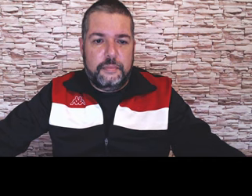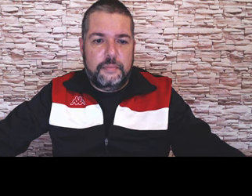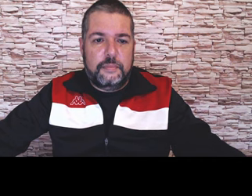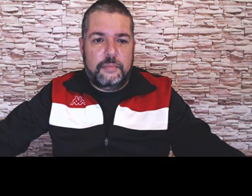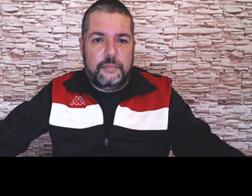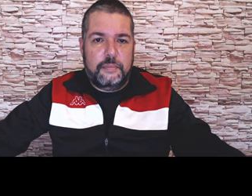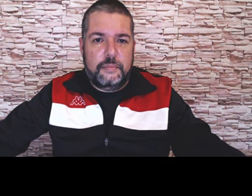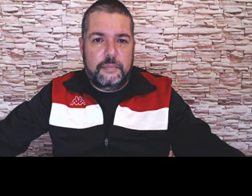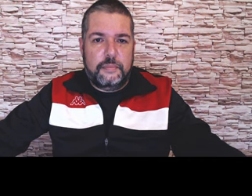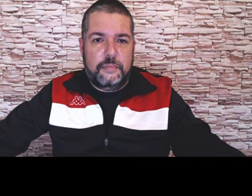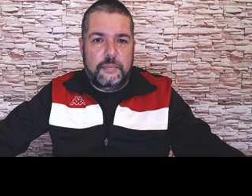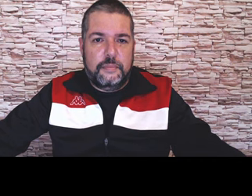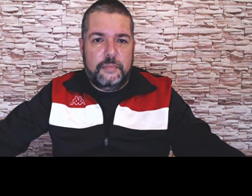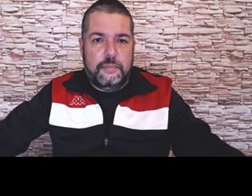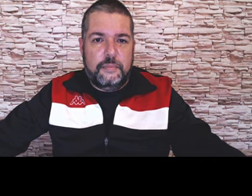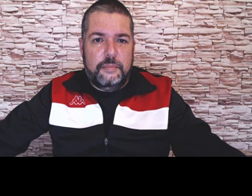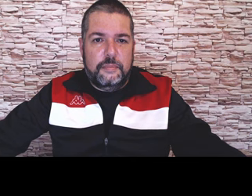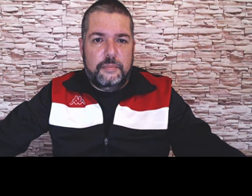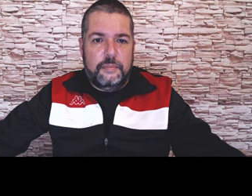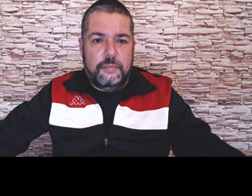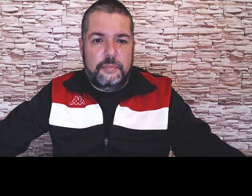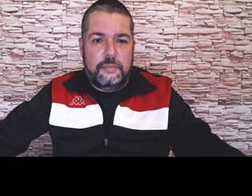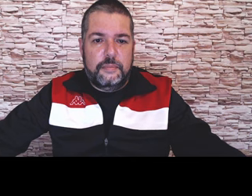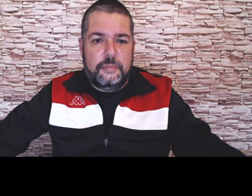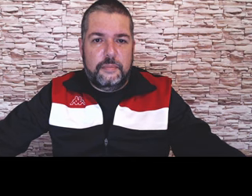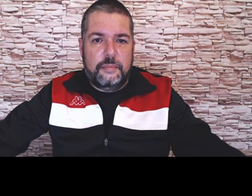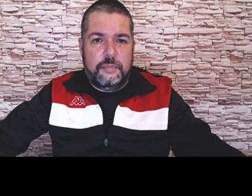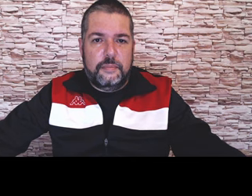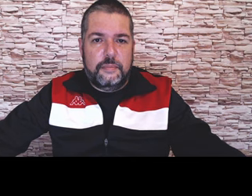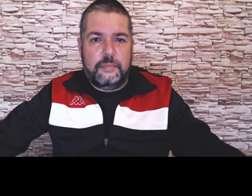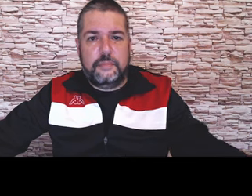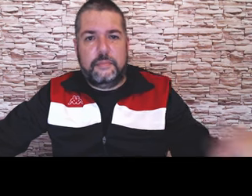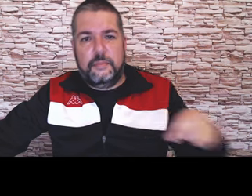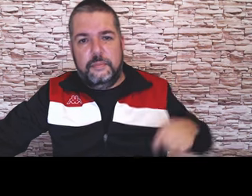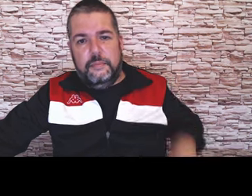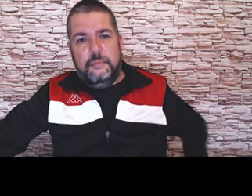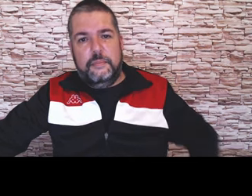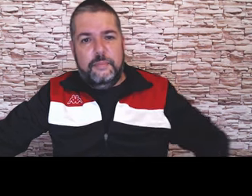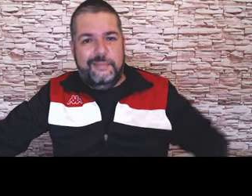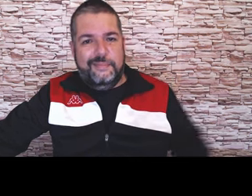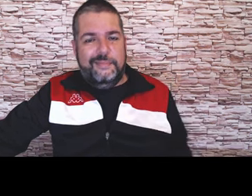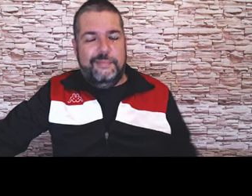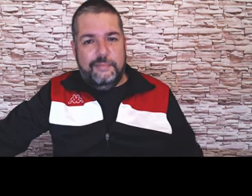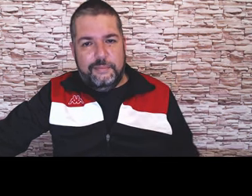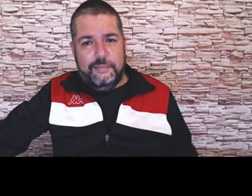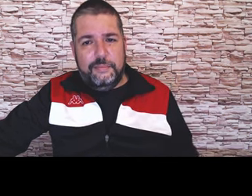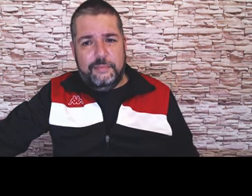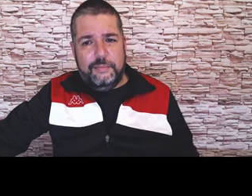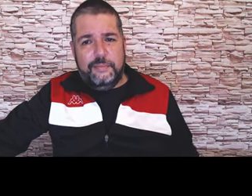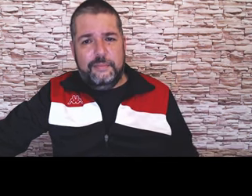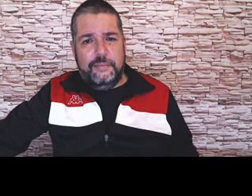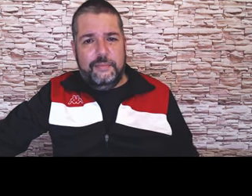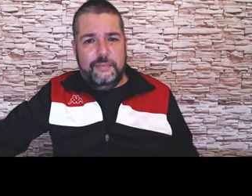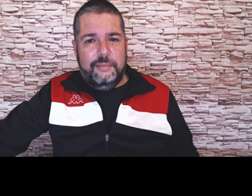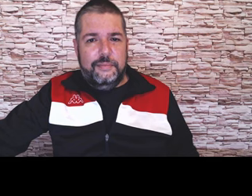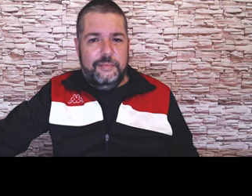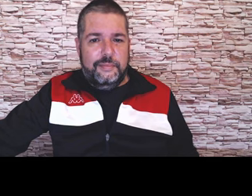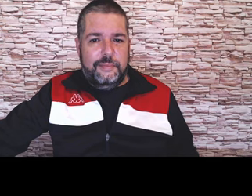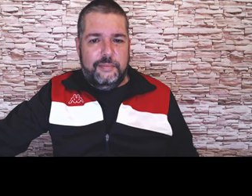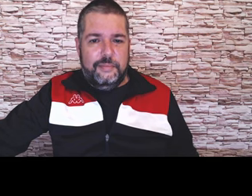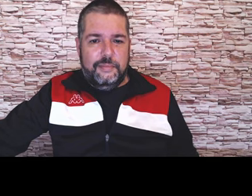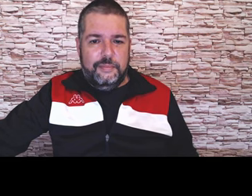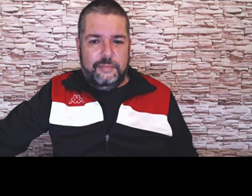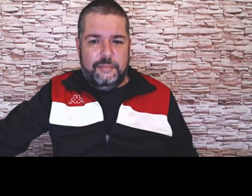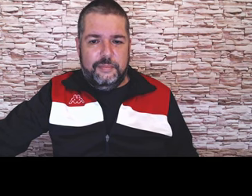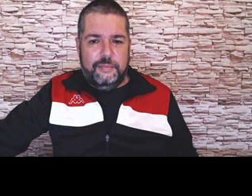cardápio de disciplinas optativas que as redes de ensino oferecem estavam desorganizados, sem imunidade. E algumas escolas tinham uma lista enorme